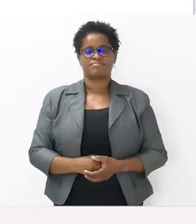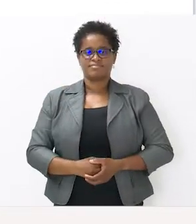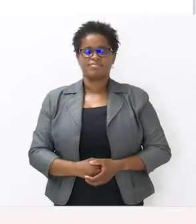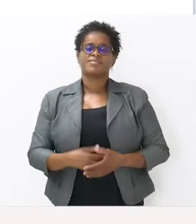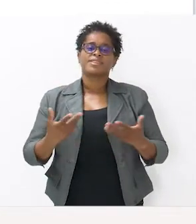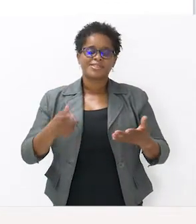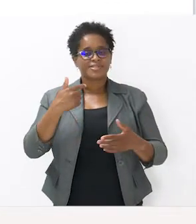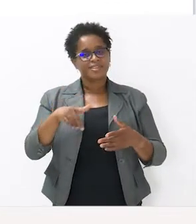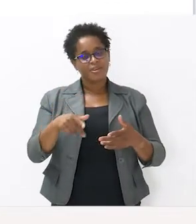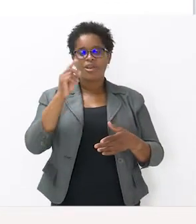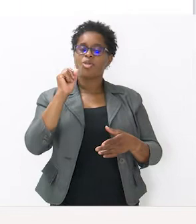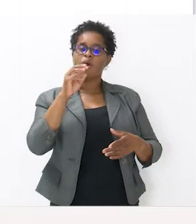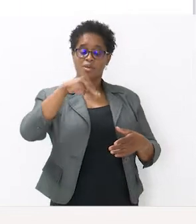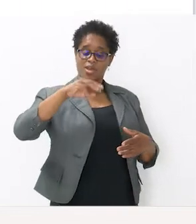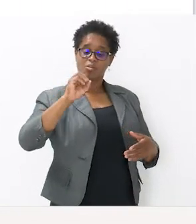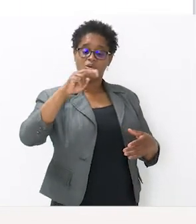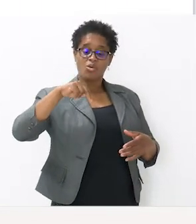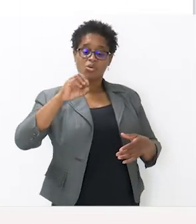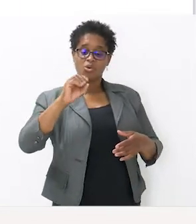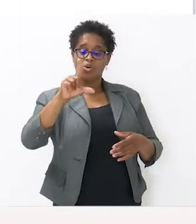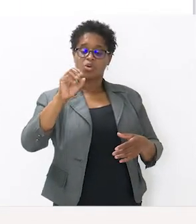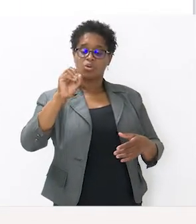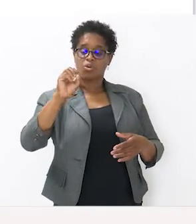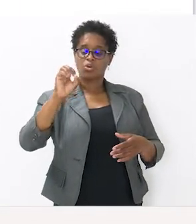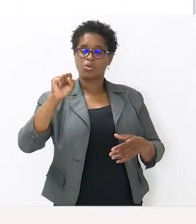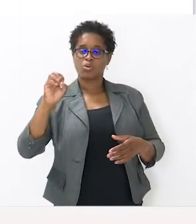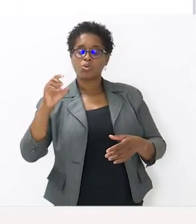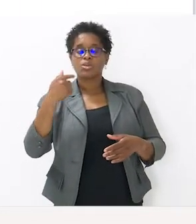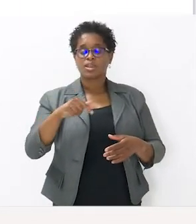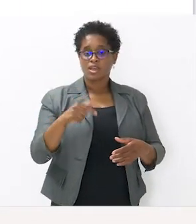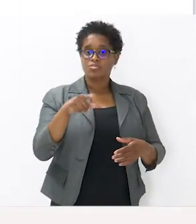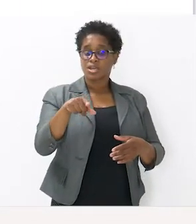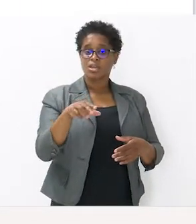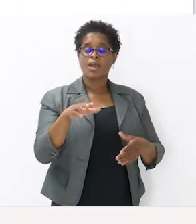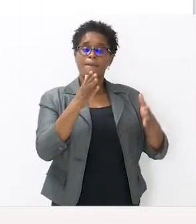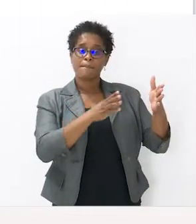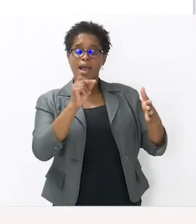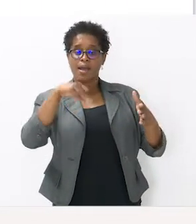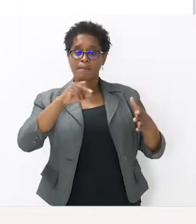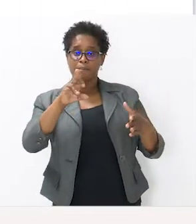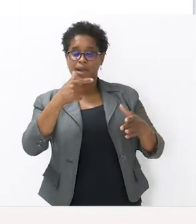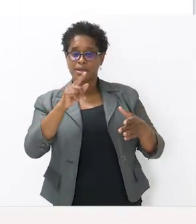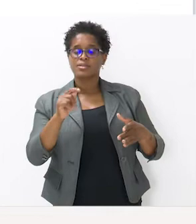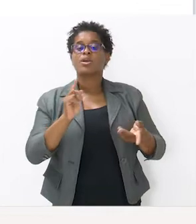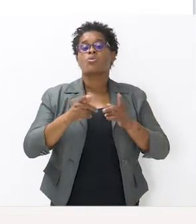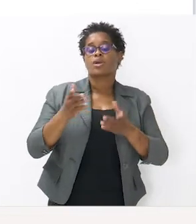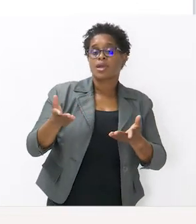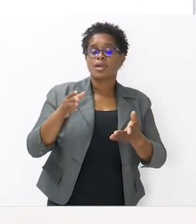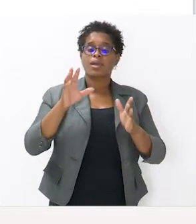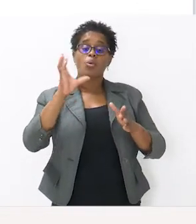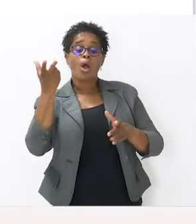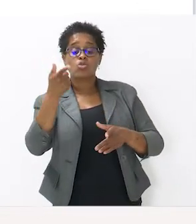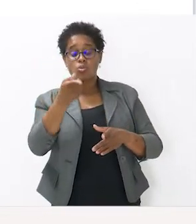Então, isto trata-se de um monólogo. E ainda temos aquilo que chamamos de à parte. E o que é a parte? A parte é quando